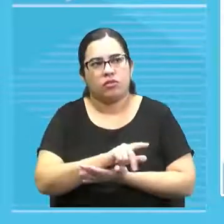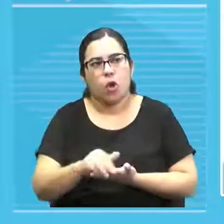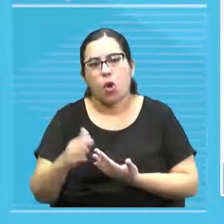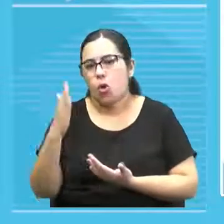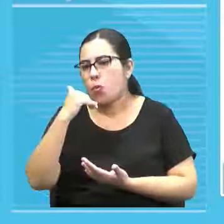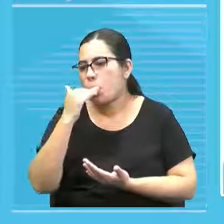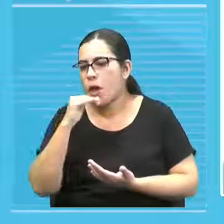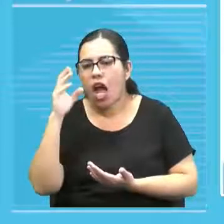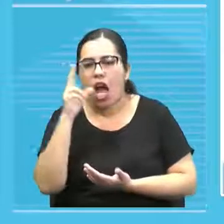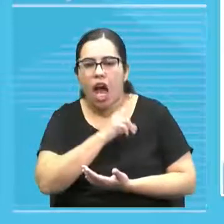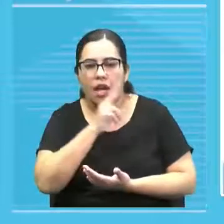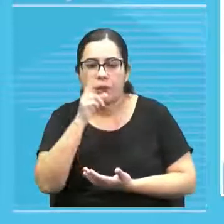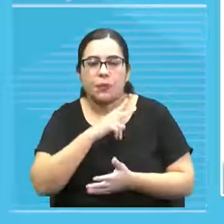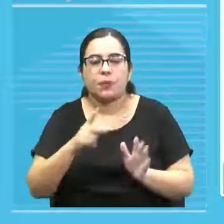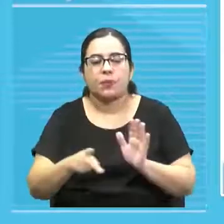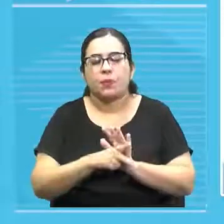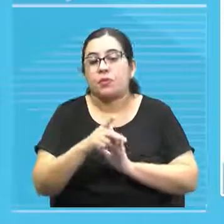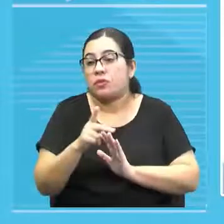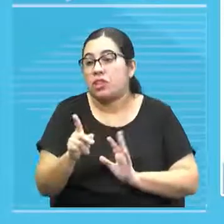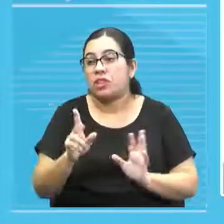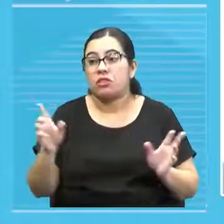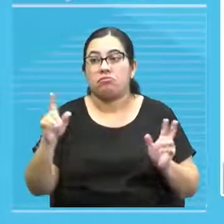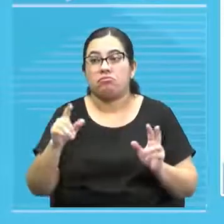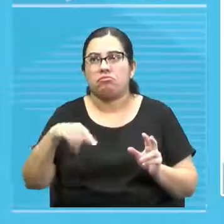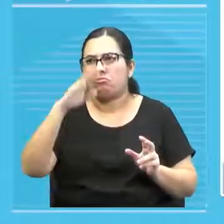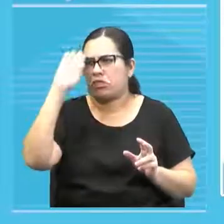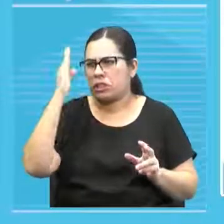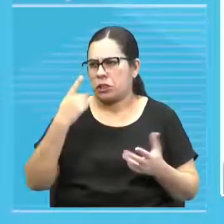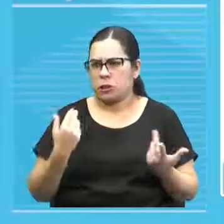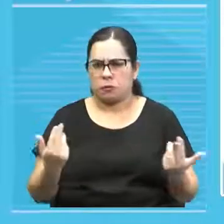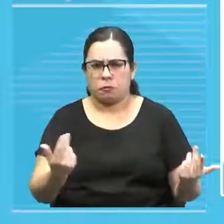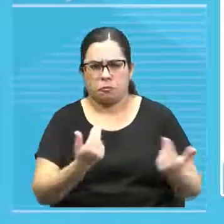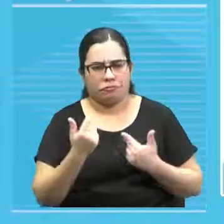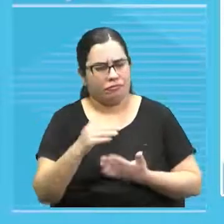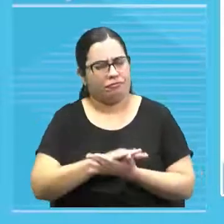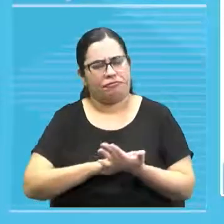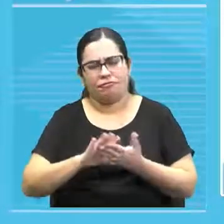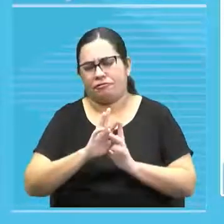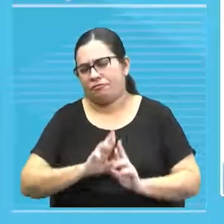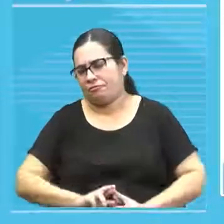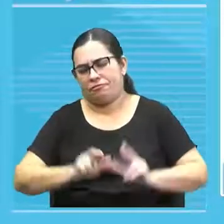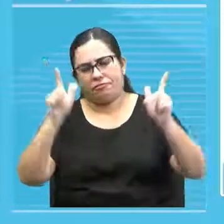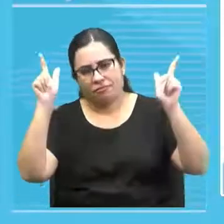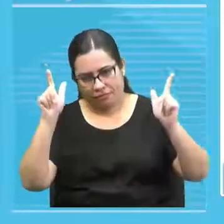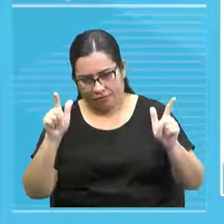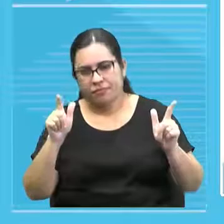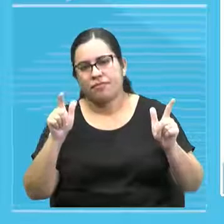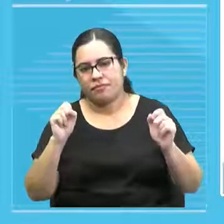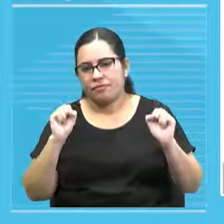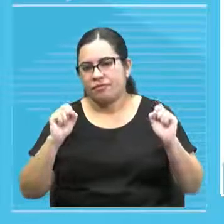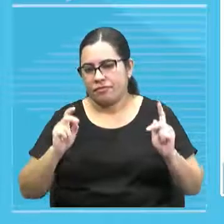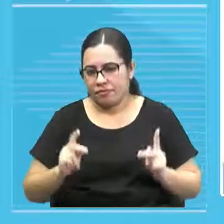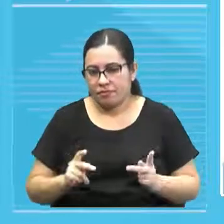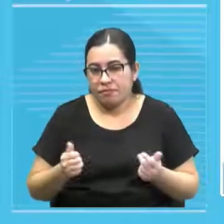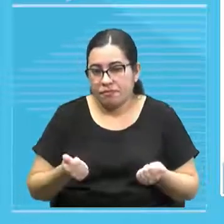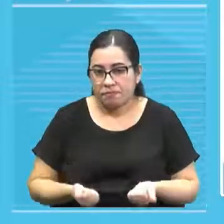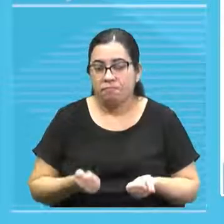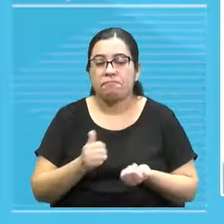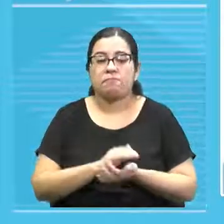comida rápida e é um padrão completamente diferente do brasileiro de alimentação lá a